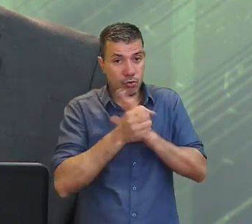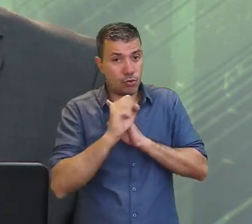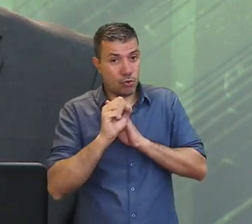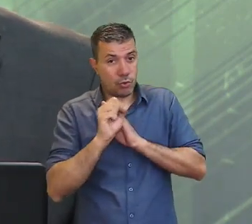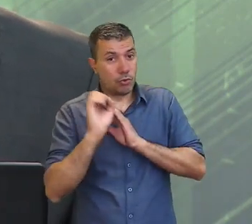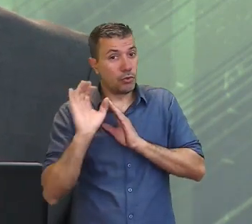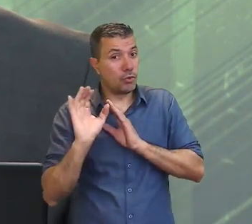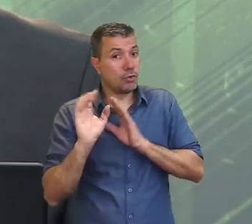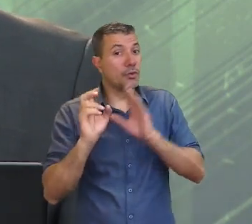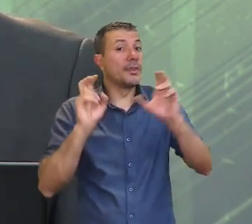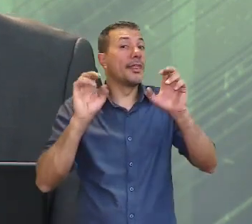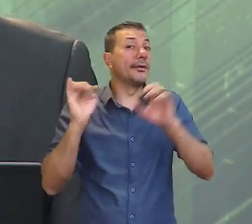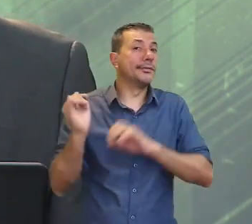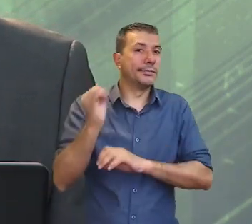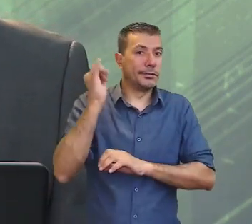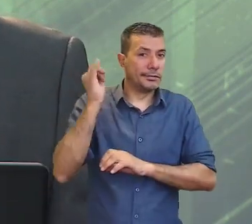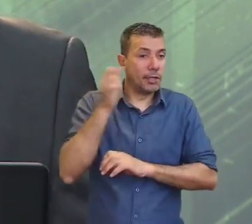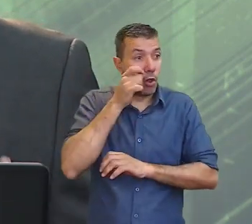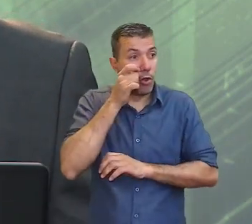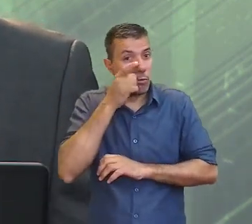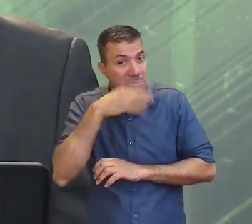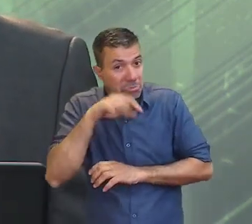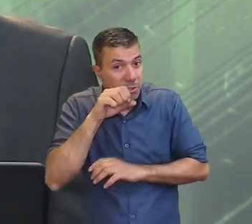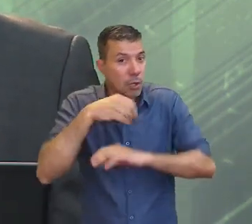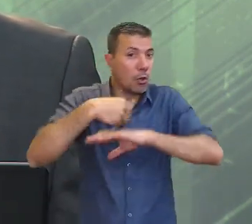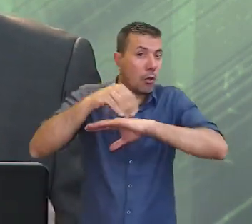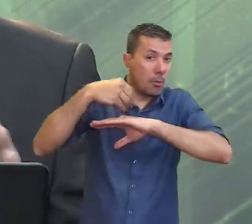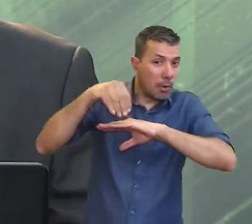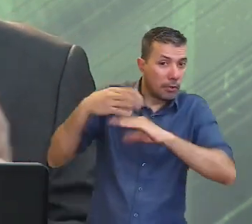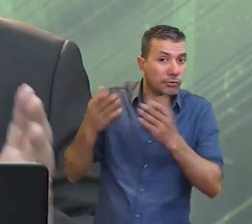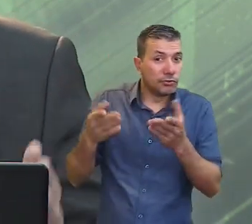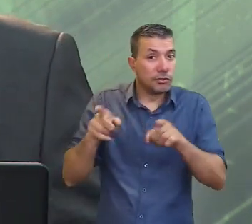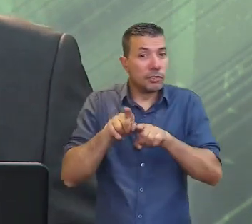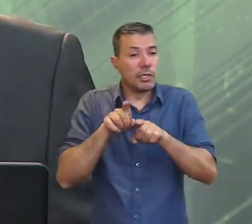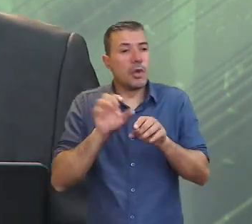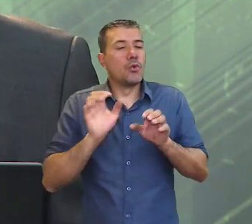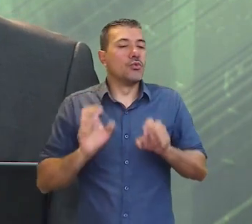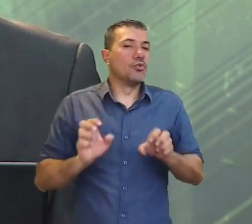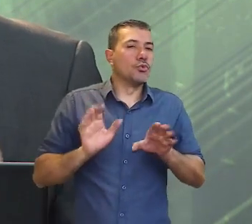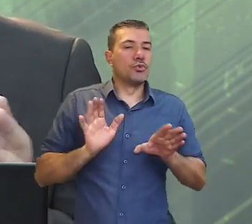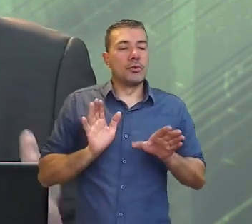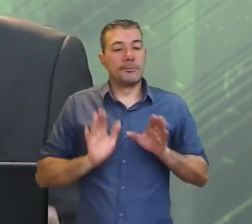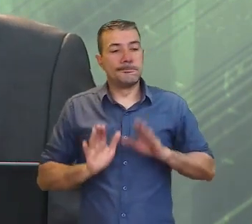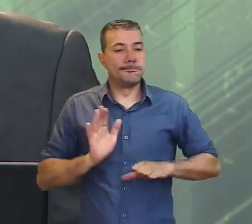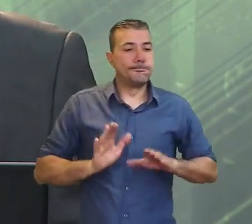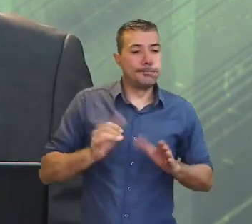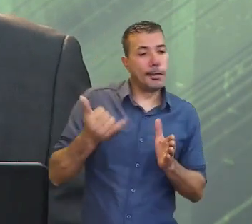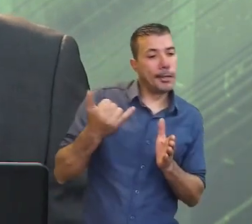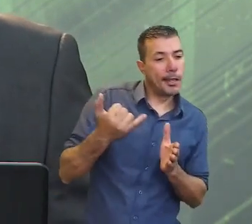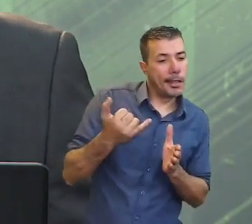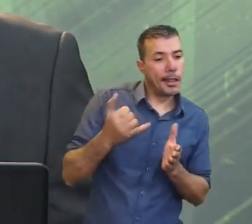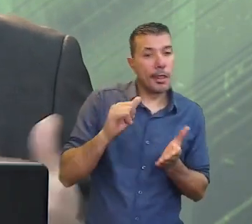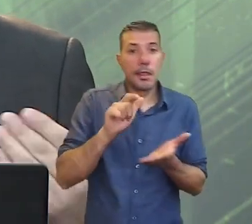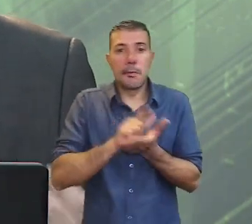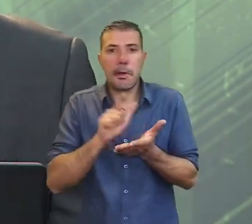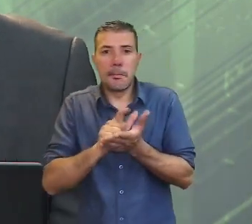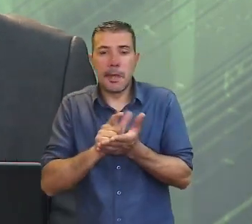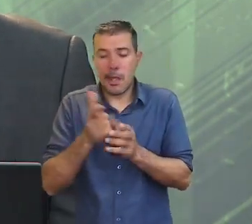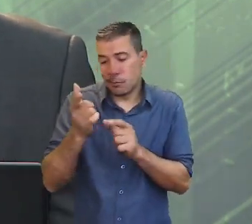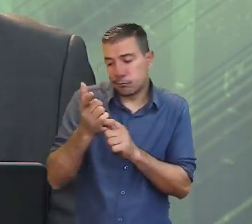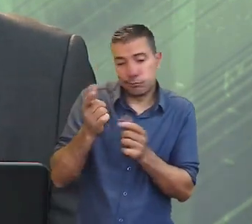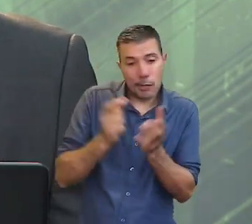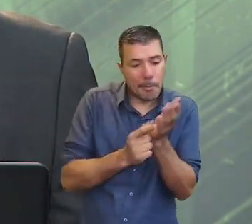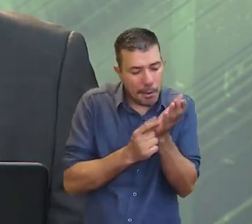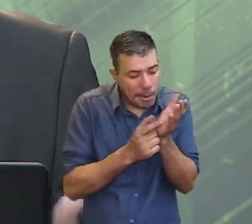muito importante. E então, fique ligado, compartilhe e se ajeite aí, tome nota, pegue caneta, o seu aplicativo, para